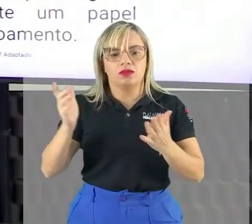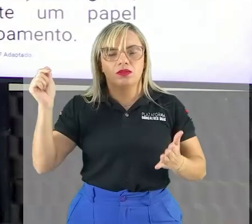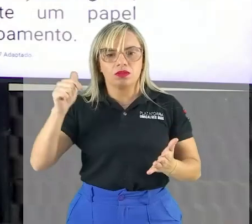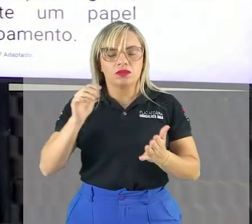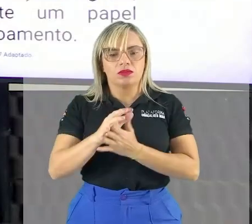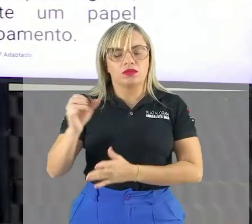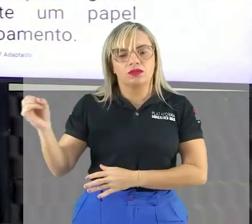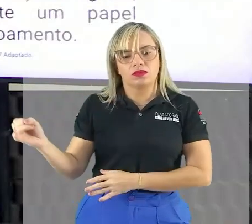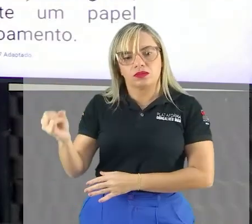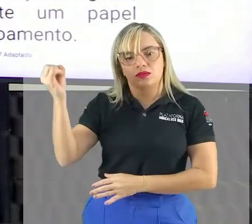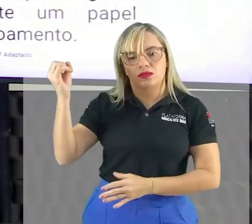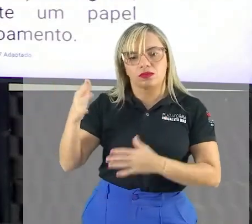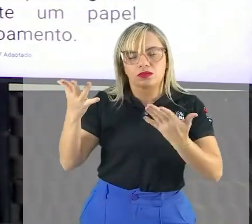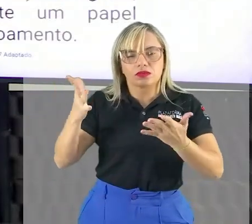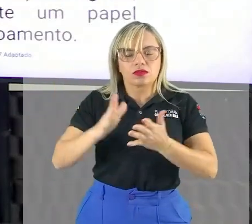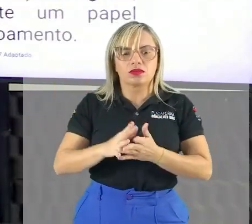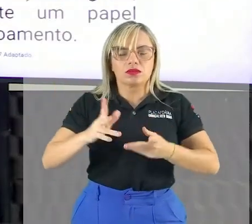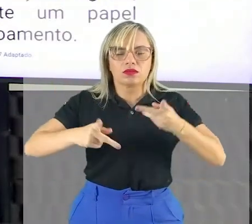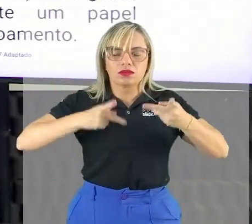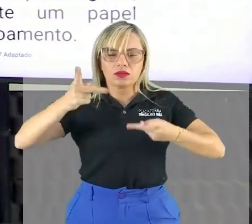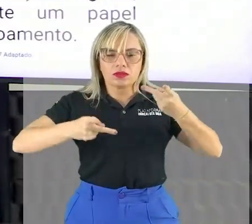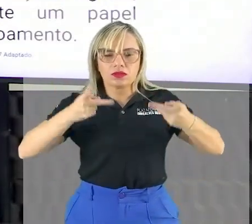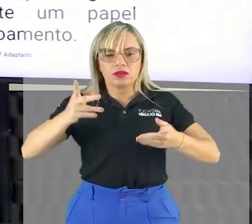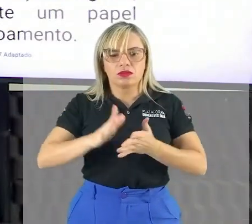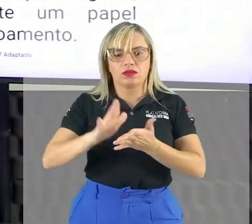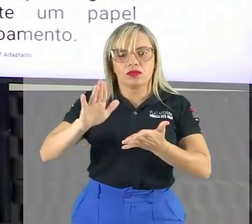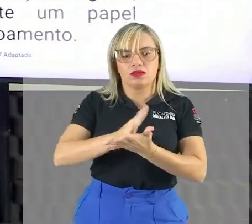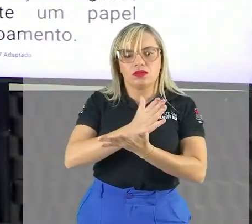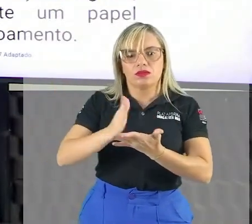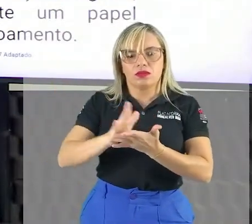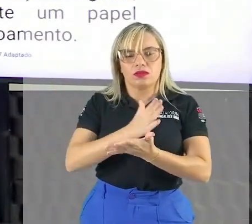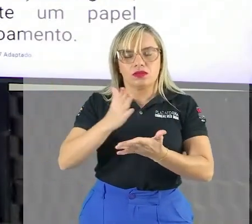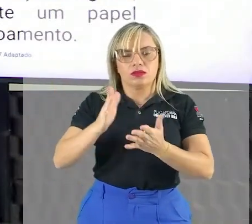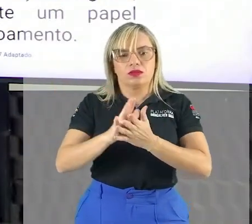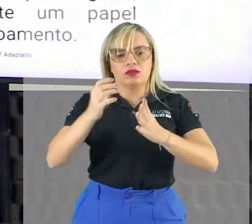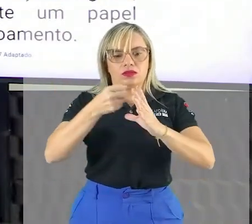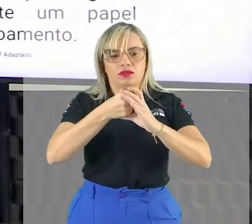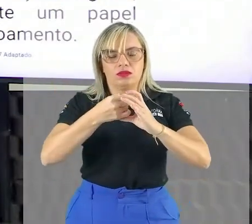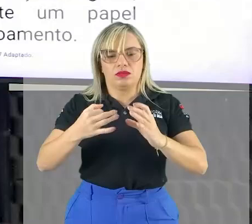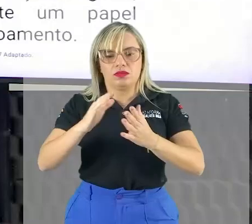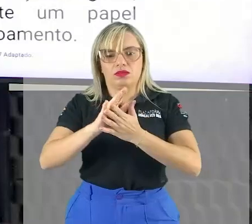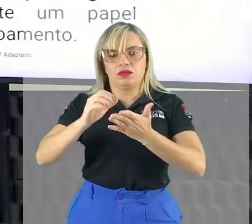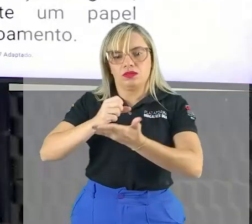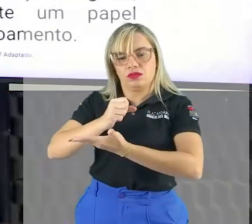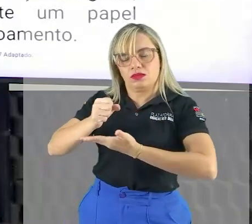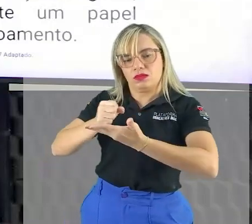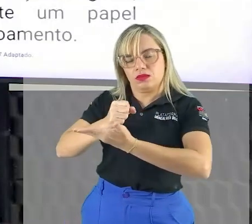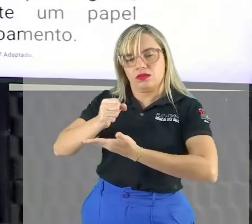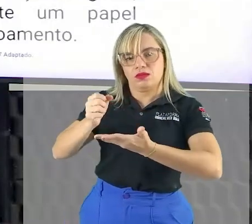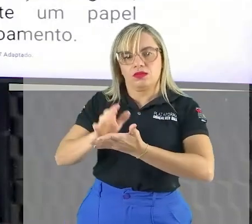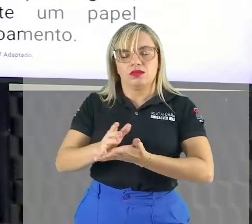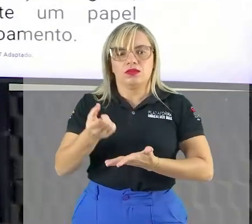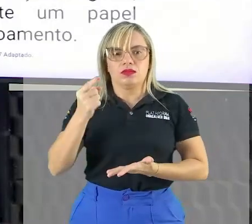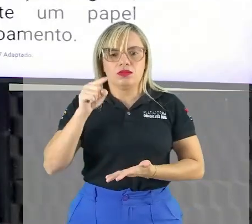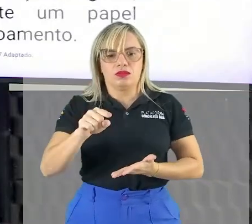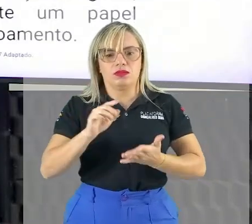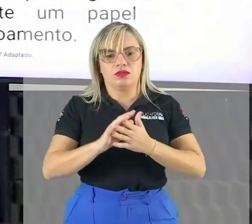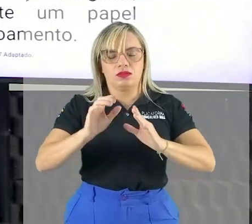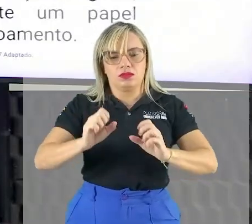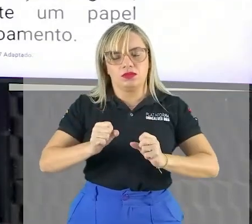importante expressar aqui algumas características básicas para que você